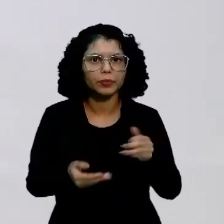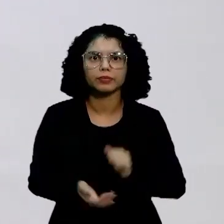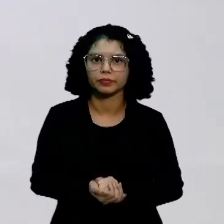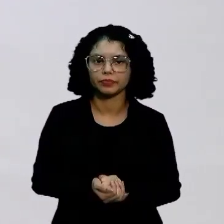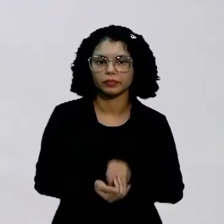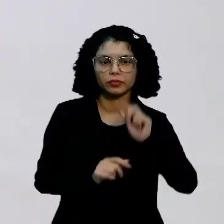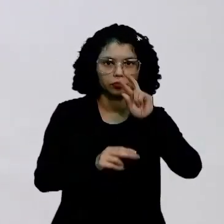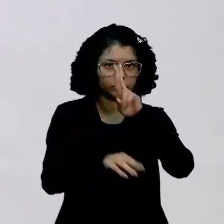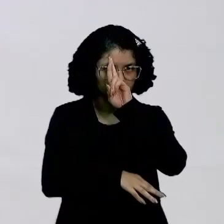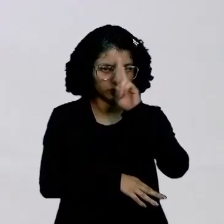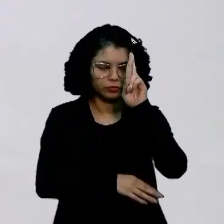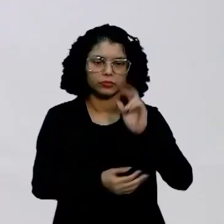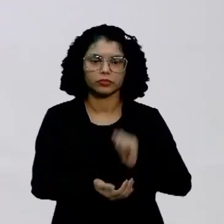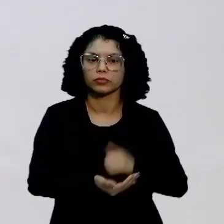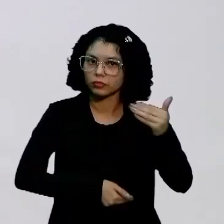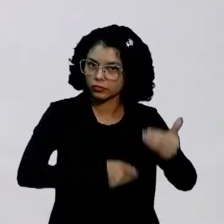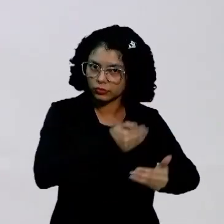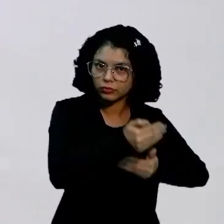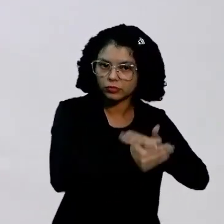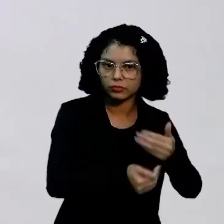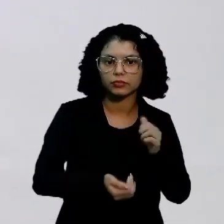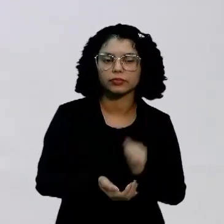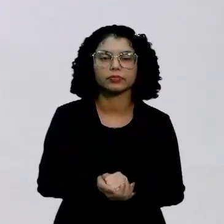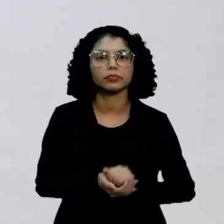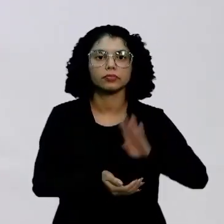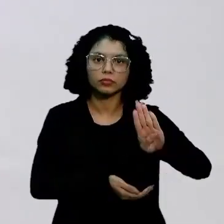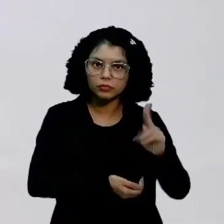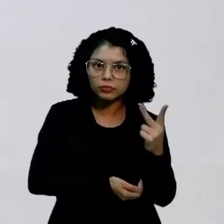contexto histórico, que se desenvolve na